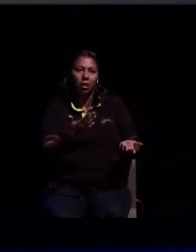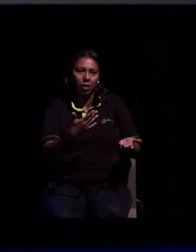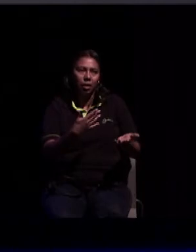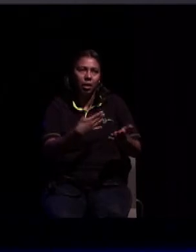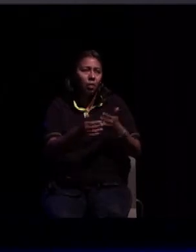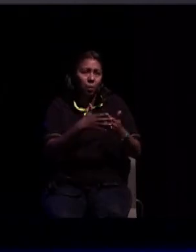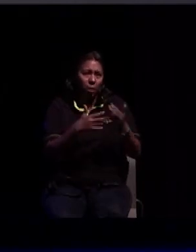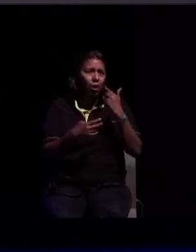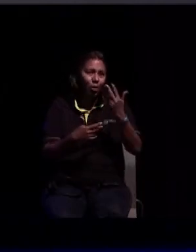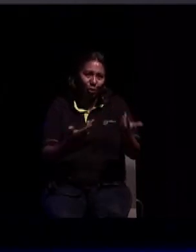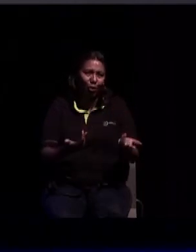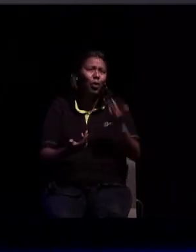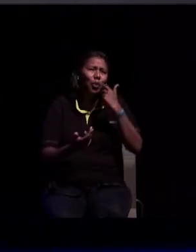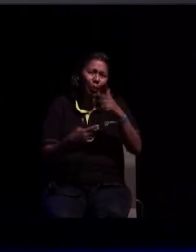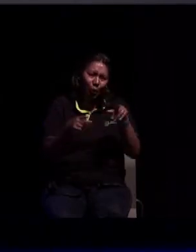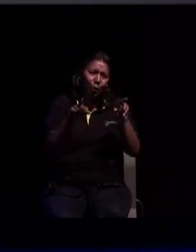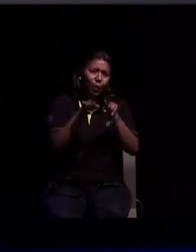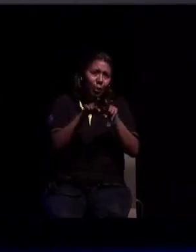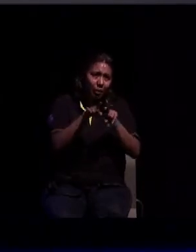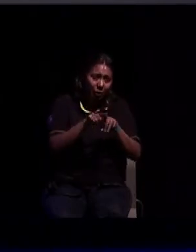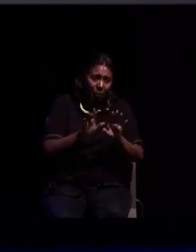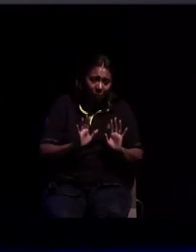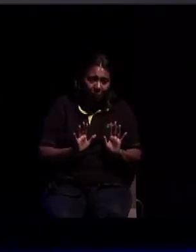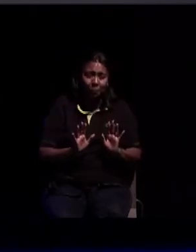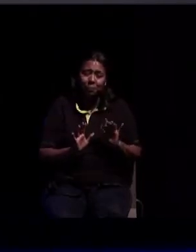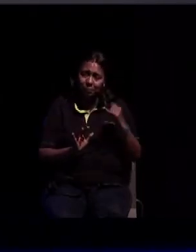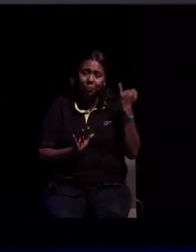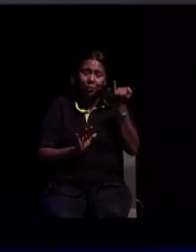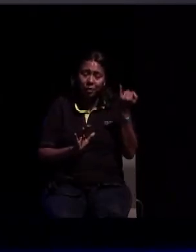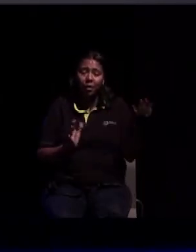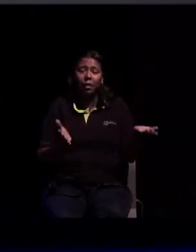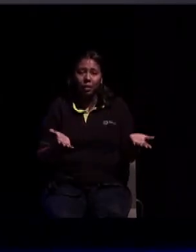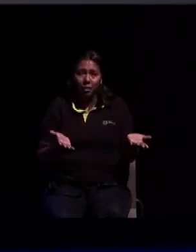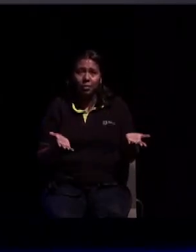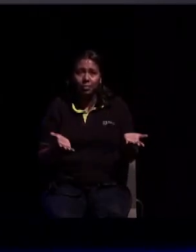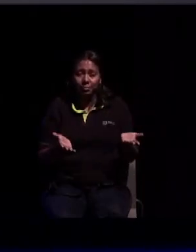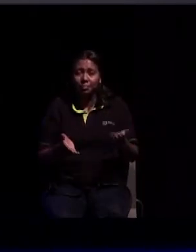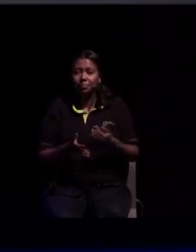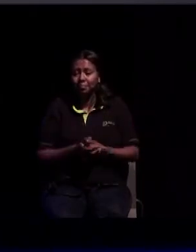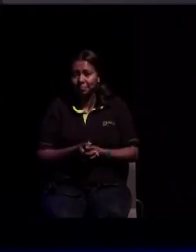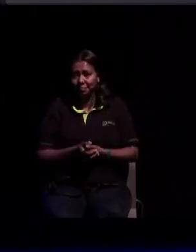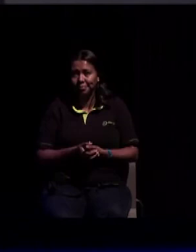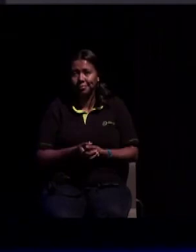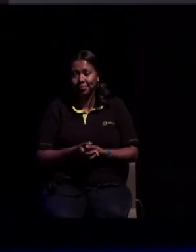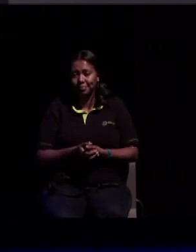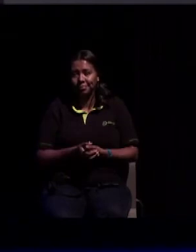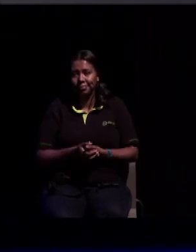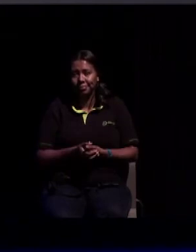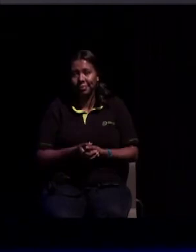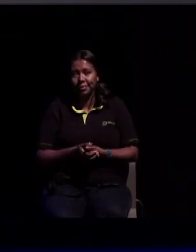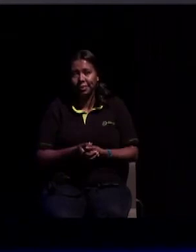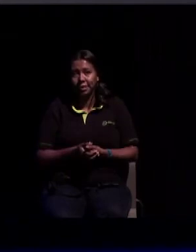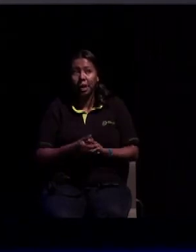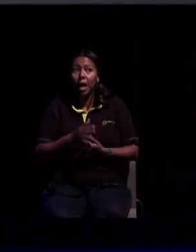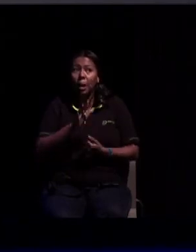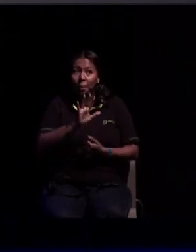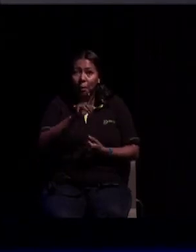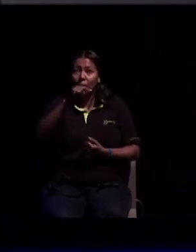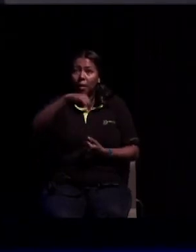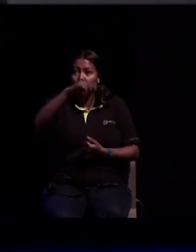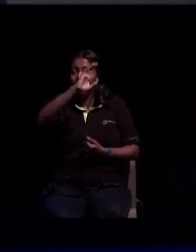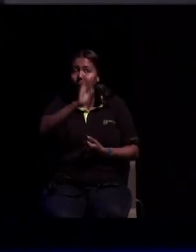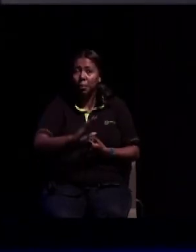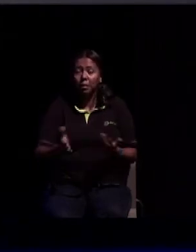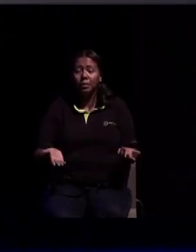ajuda, né? Não estou aqui dizendo que a cor não é importante, ela é extremamente importante, ela é um amálgama, né? Mas é exatamente você